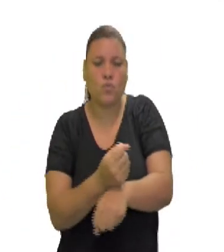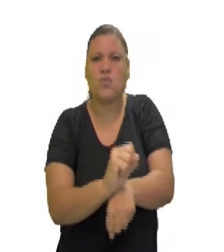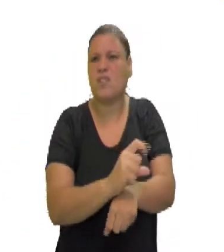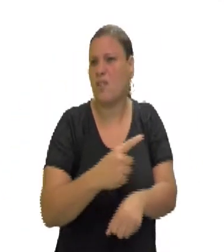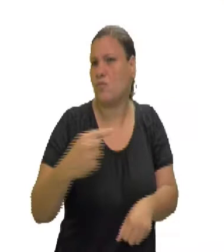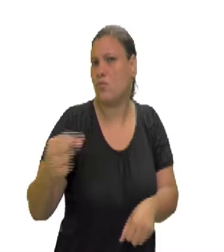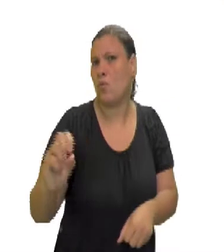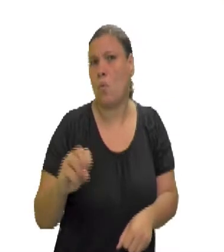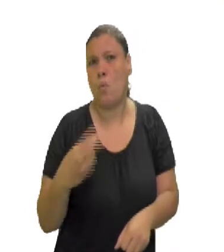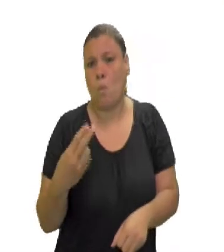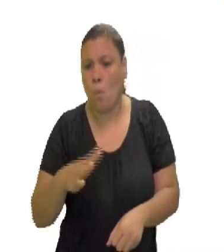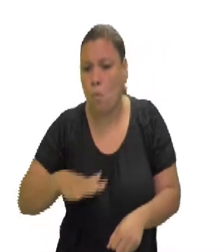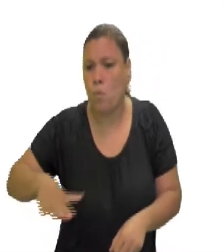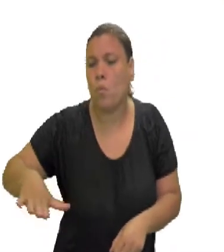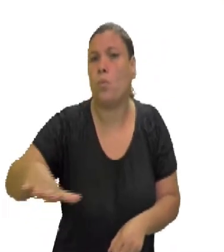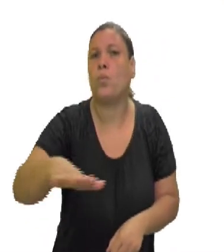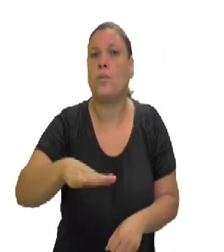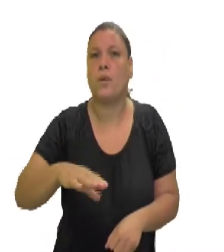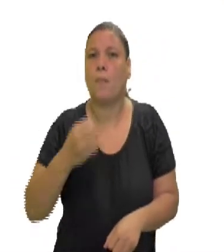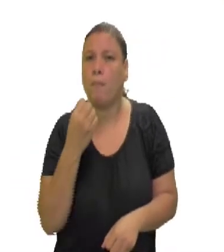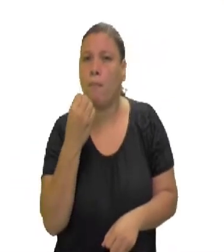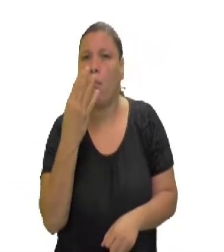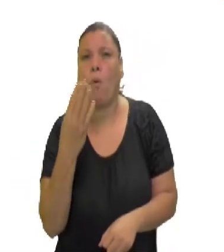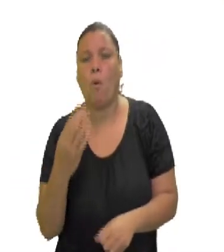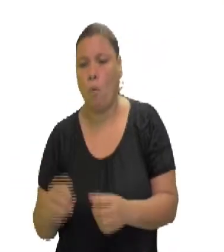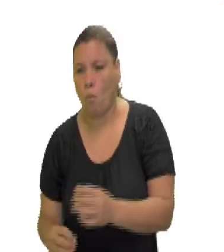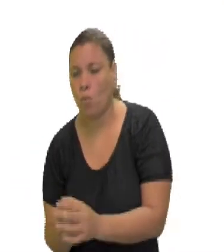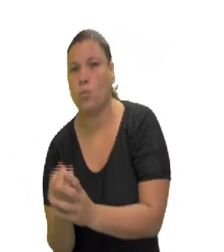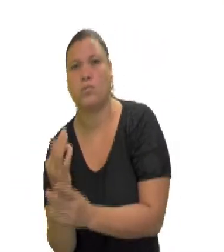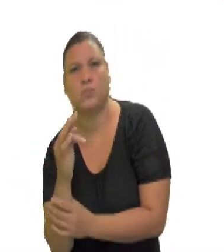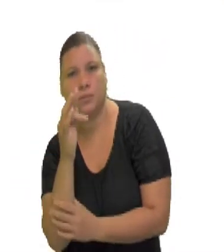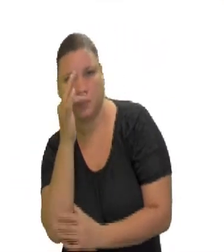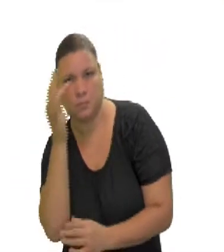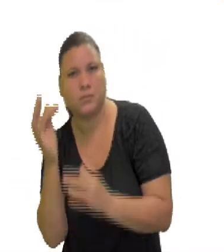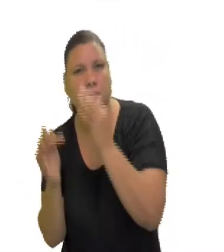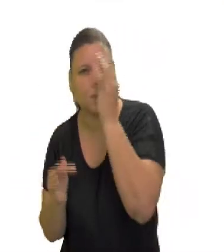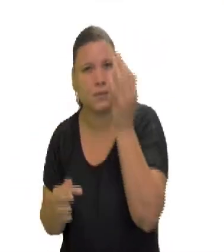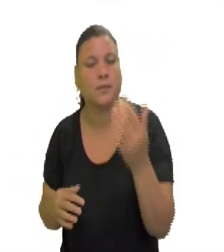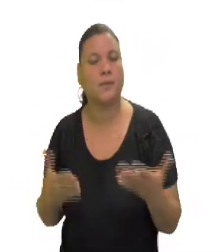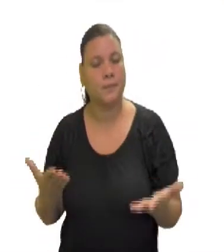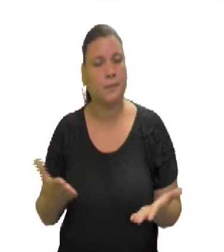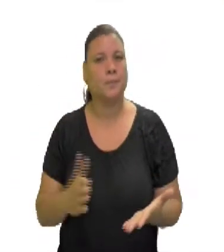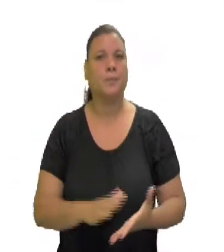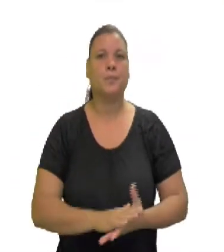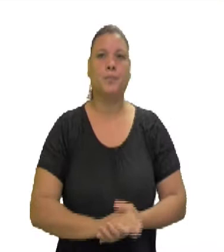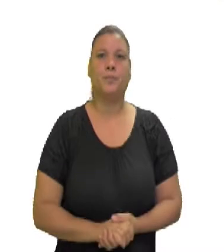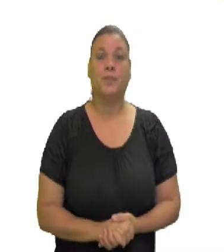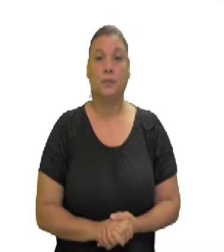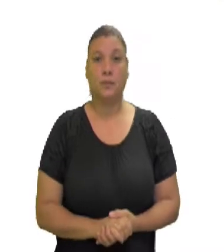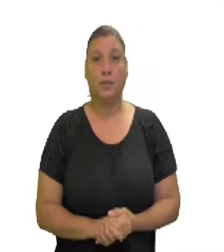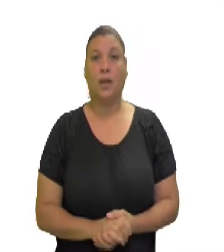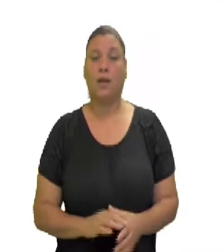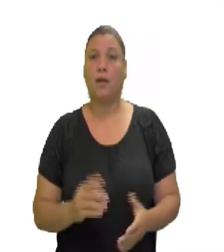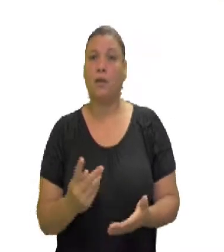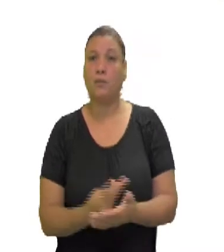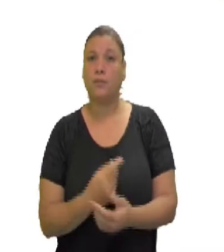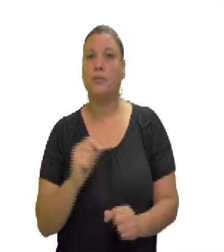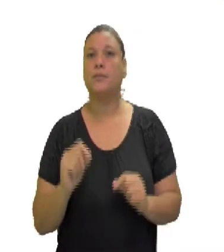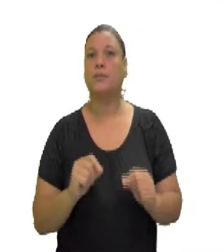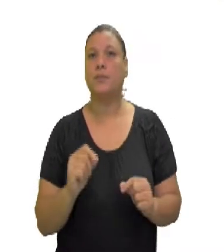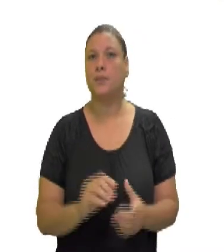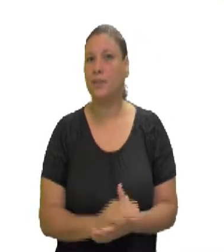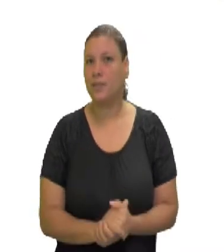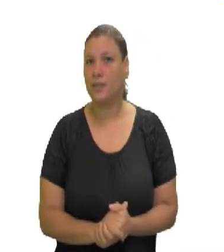um negócio efetivo nas primeiras décadas do século XVIII, produzindo um sistema econômico